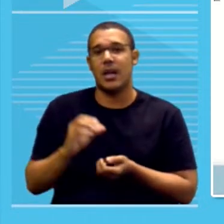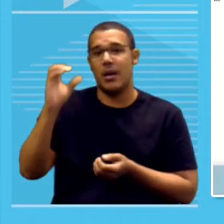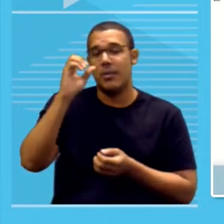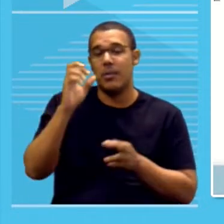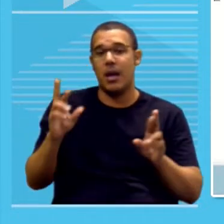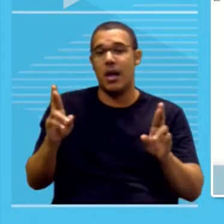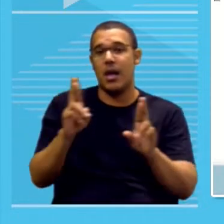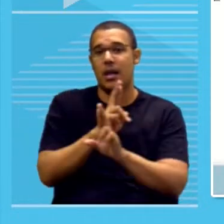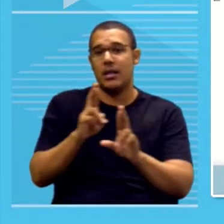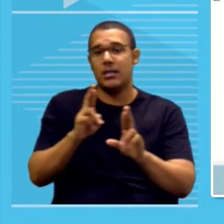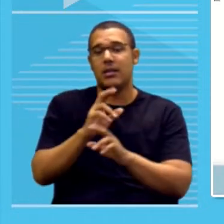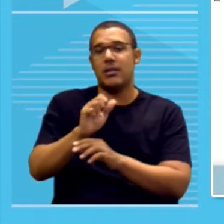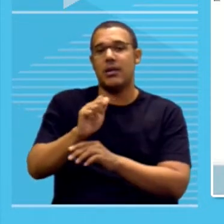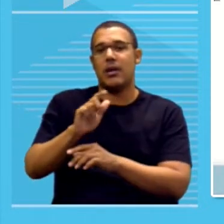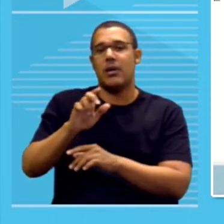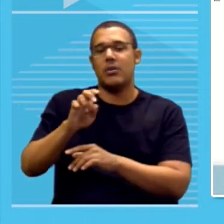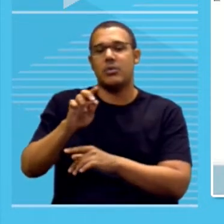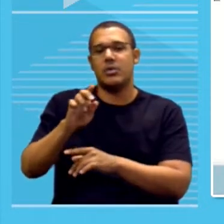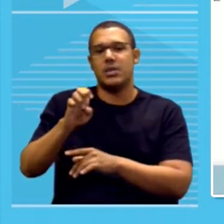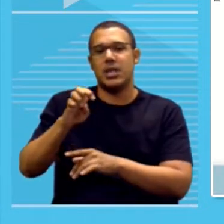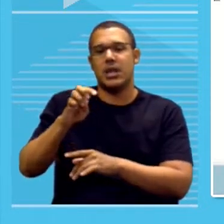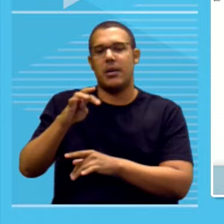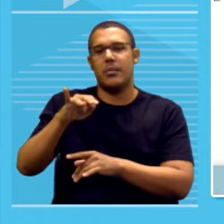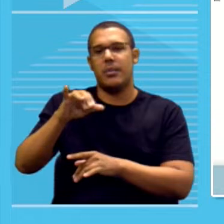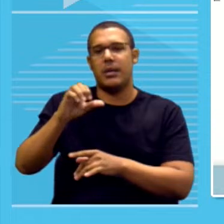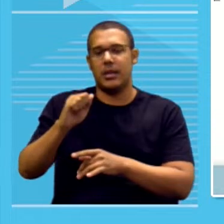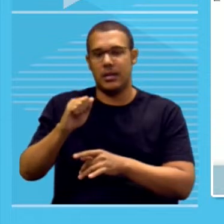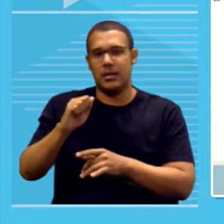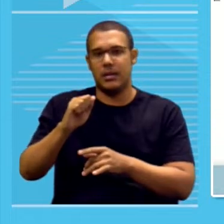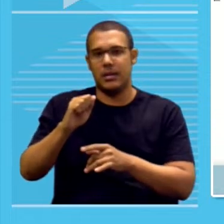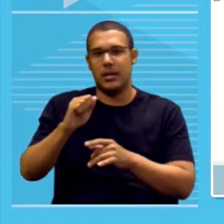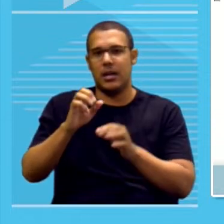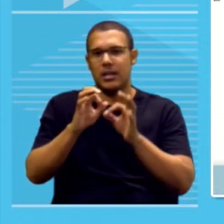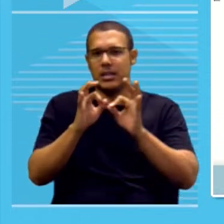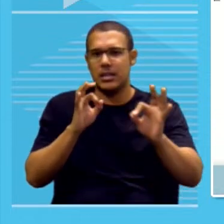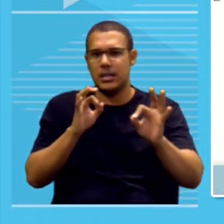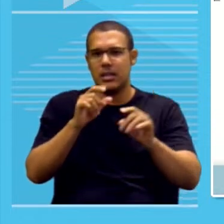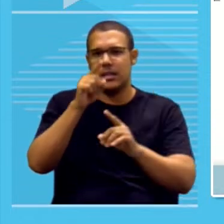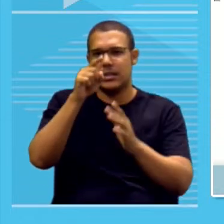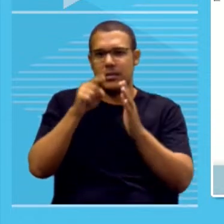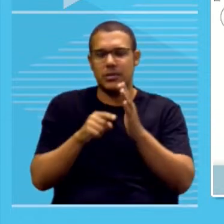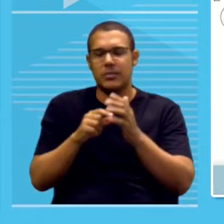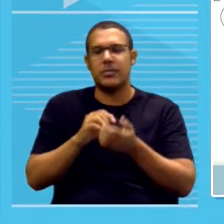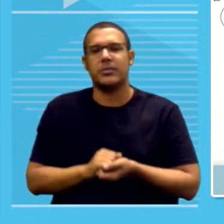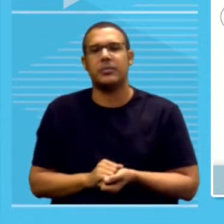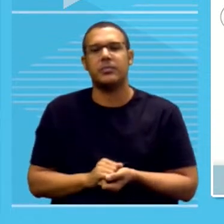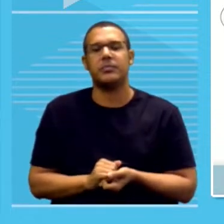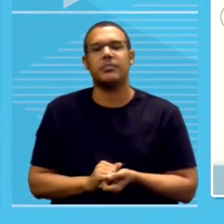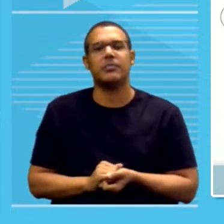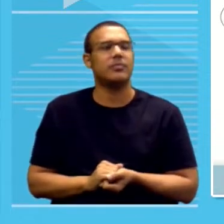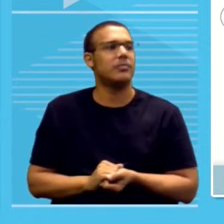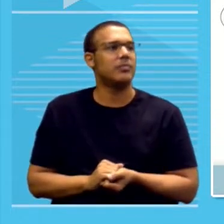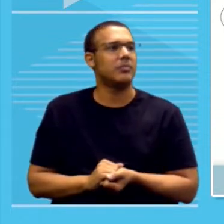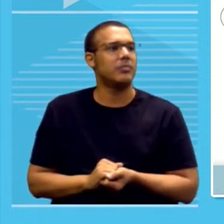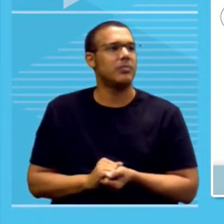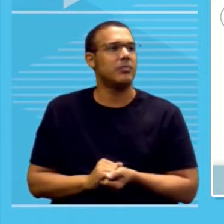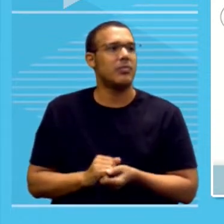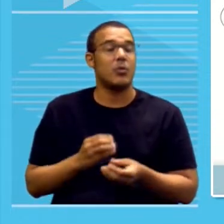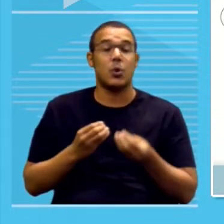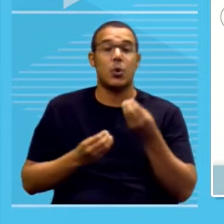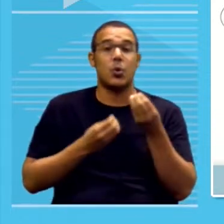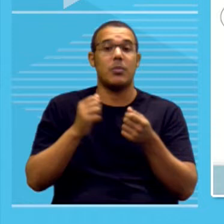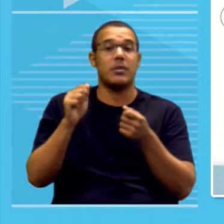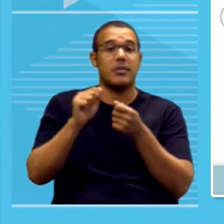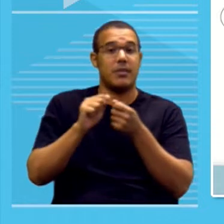algébrica a calcular a distância entre dois pontos vamos revisar agora Professor como é que a gente faz isso